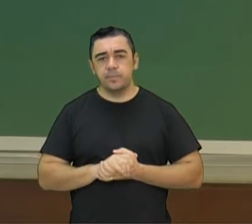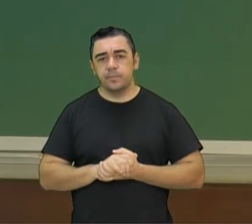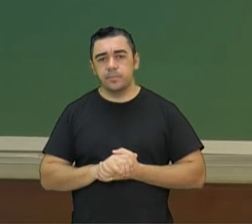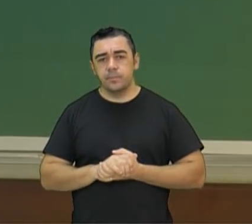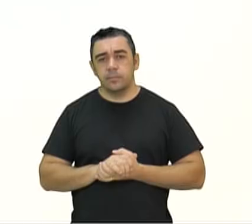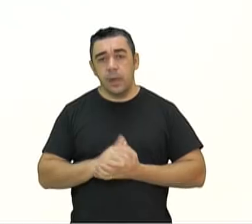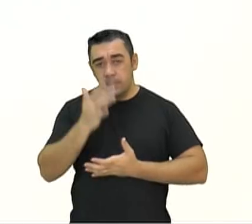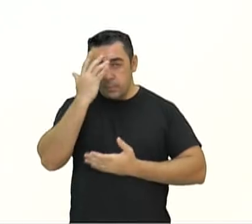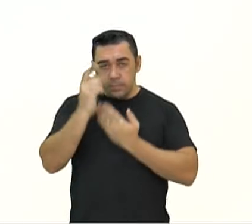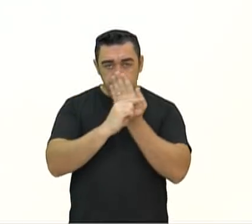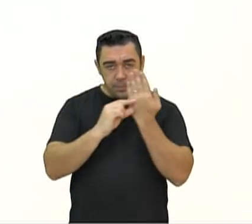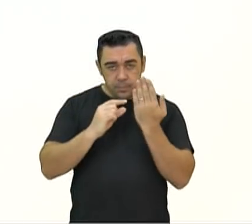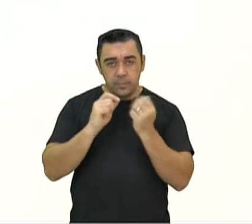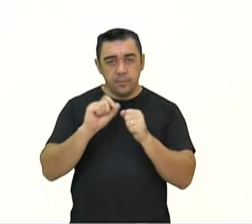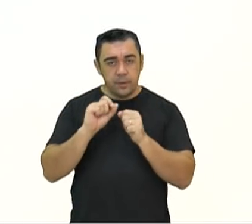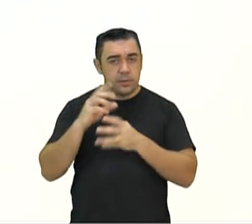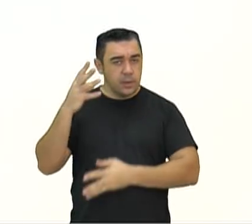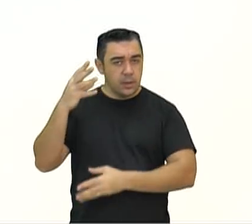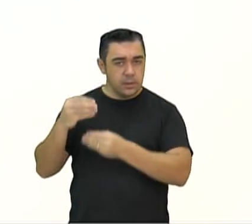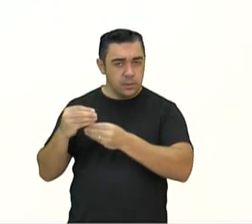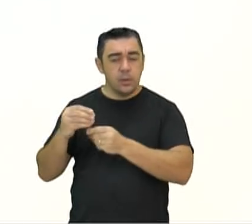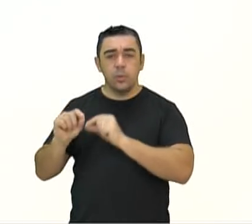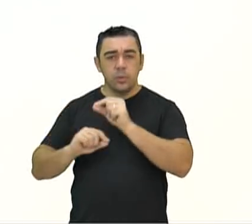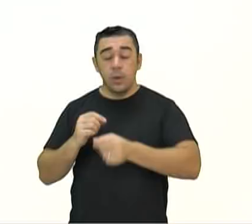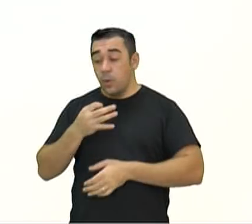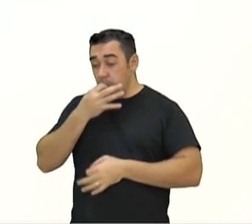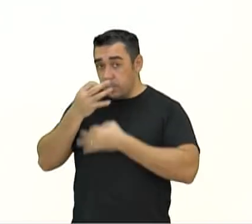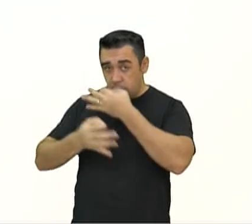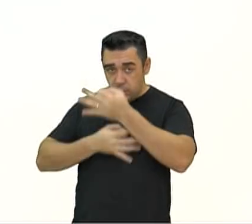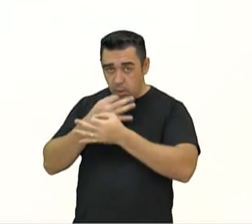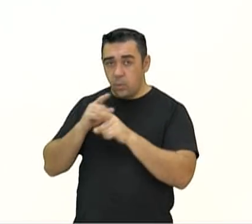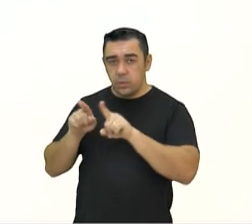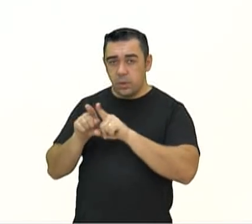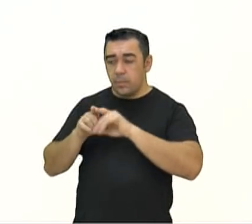resenhador ou a resenhadora, ele expressa a sua opinião, além de informar o